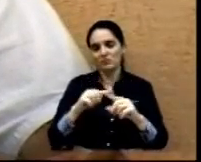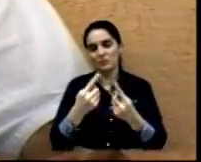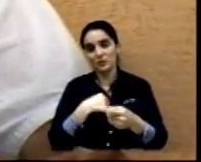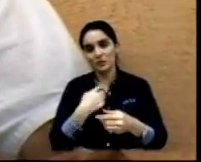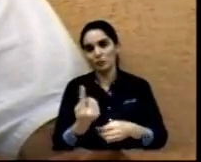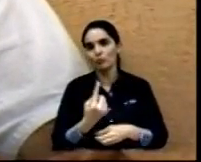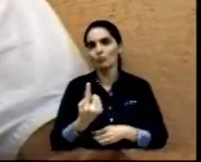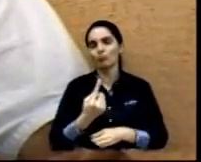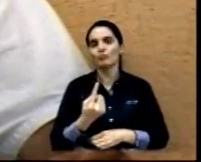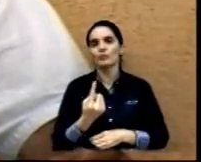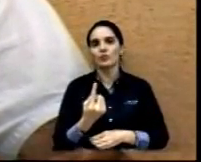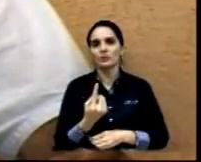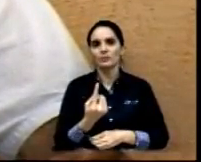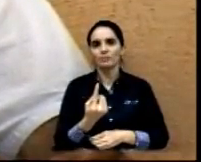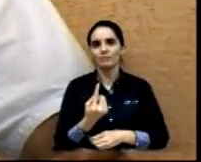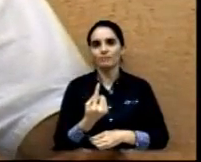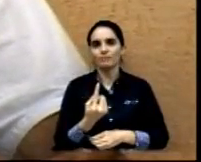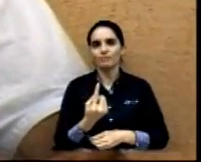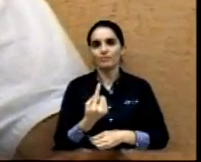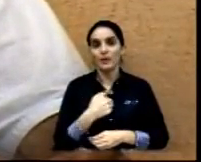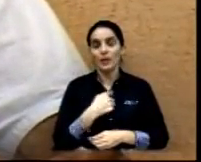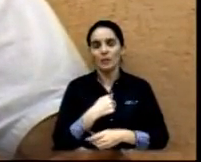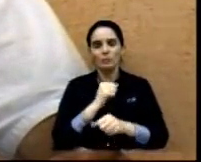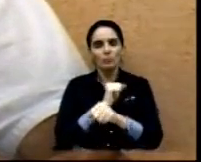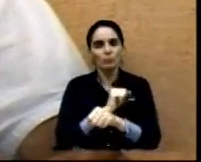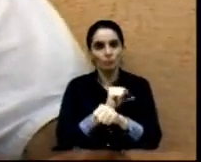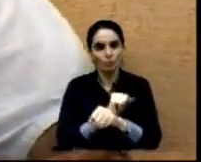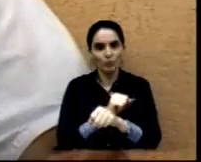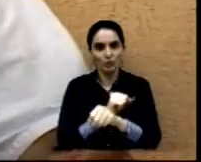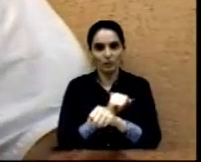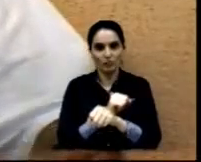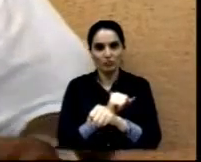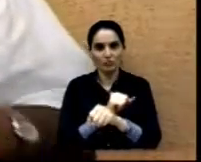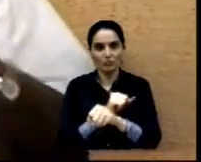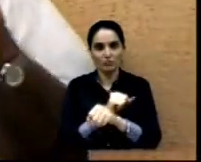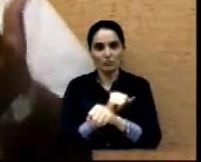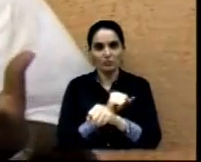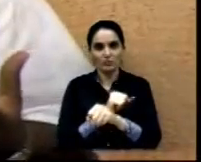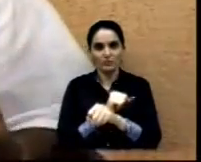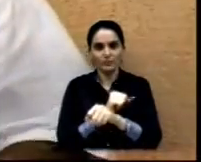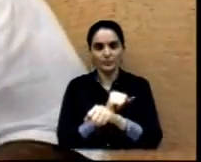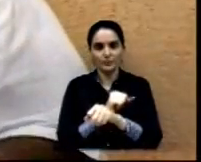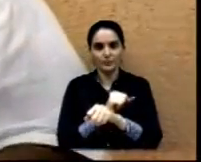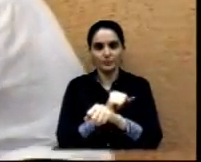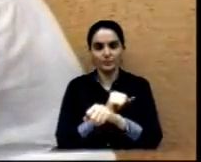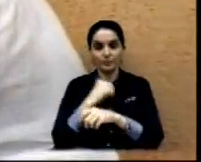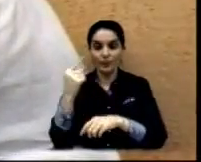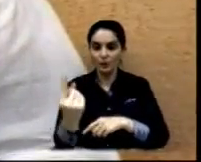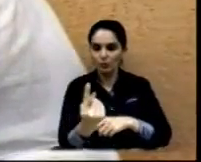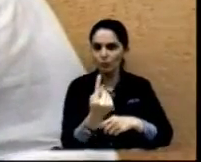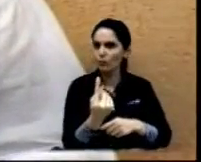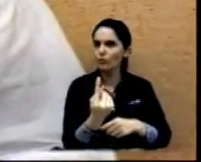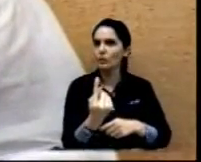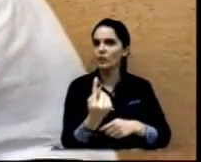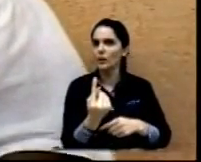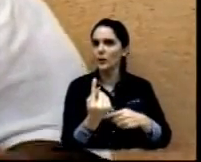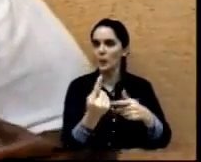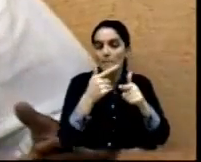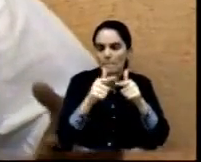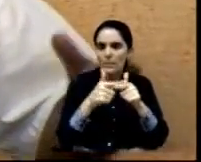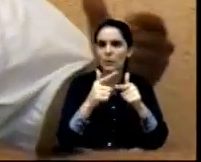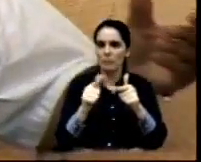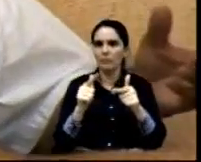tudo sozinho. Eu espero apenas que o quê? Quando surja um questionamento desse nível, e veja